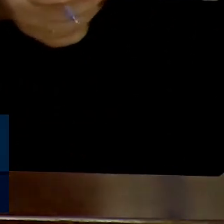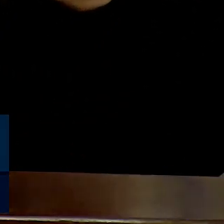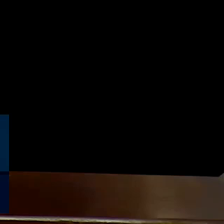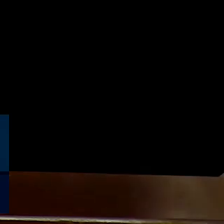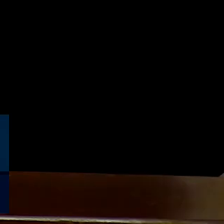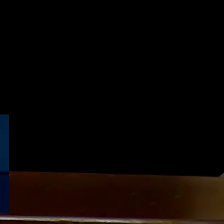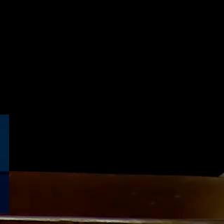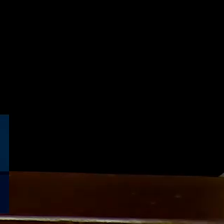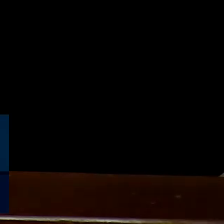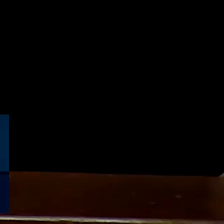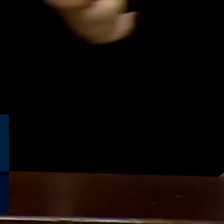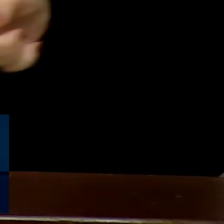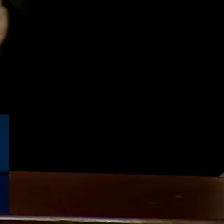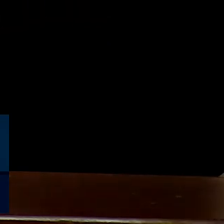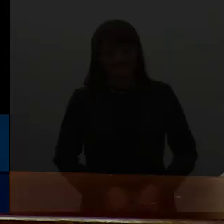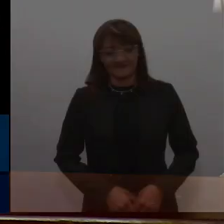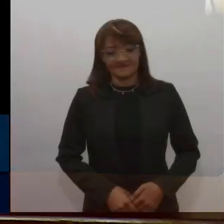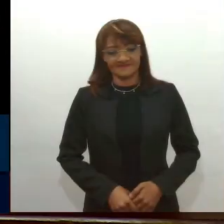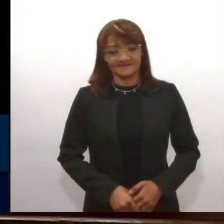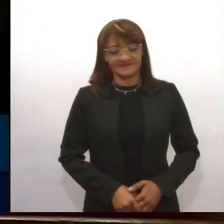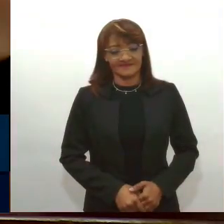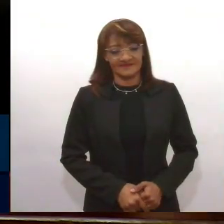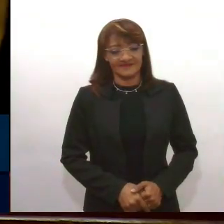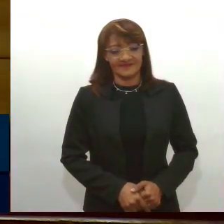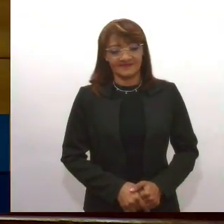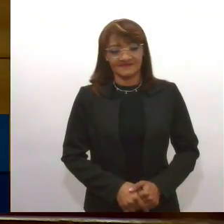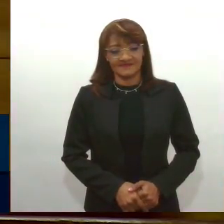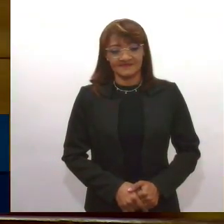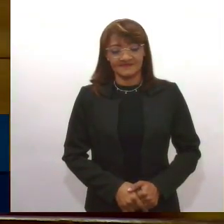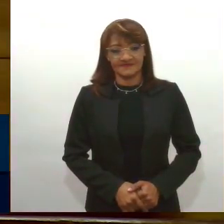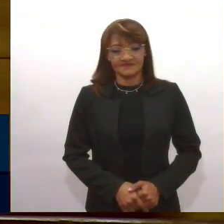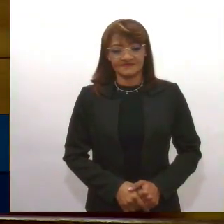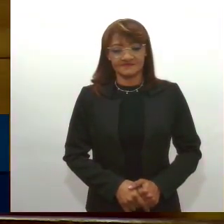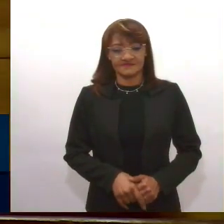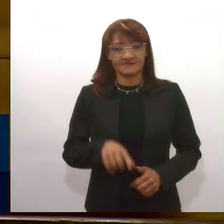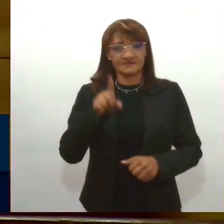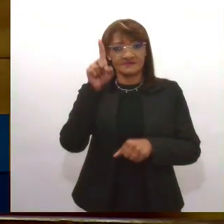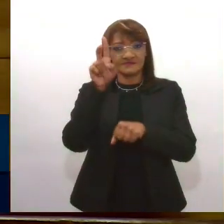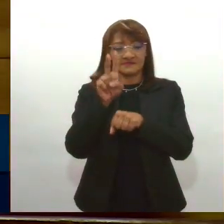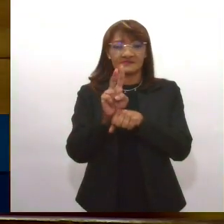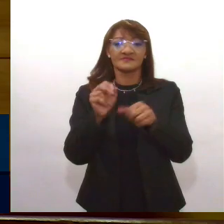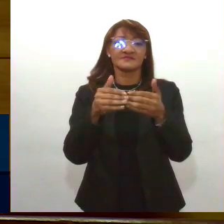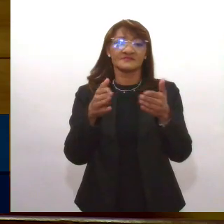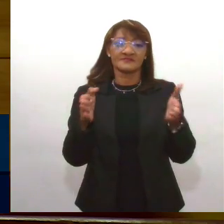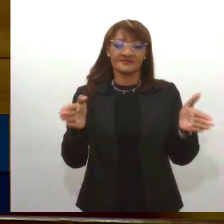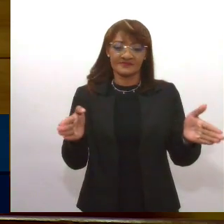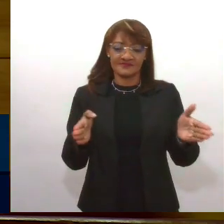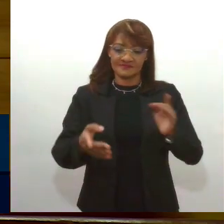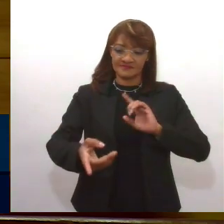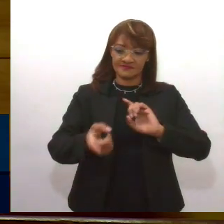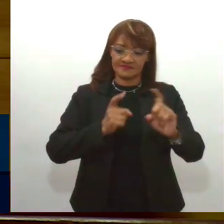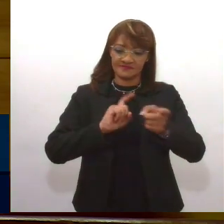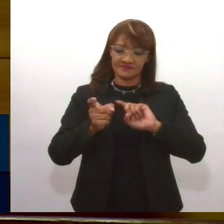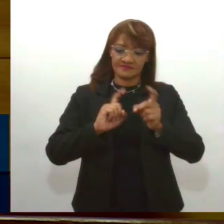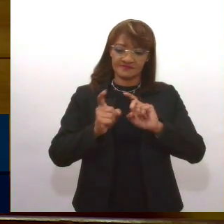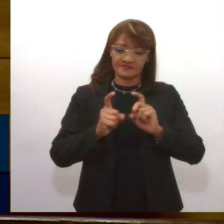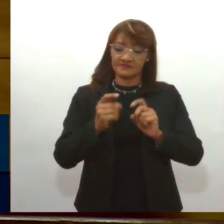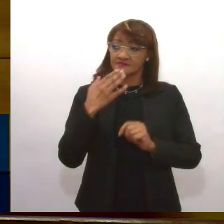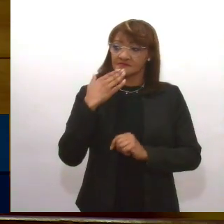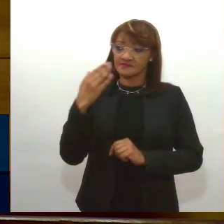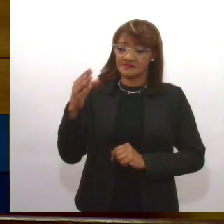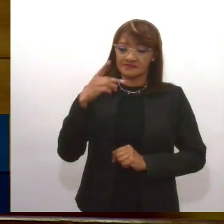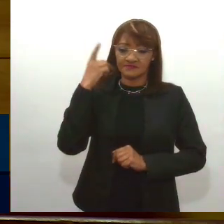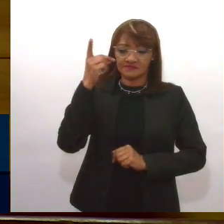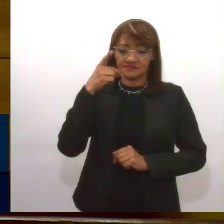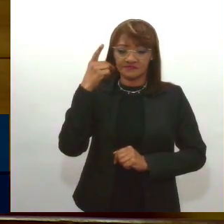que sob a proteção de Deus declaro aberta a presente sessão solicitao a deputada Lidiane Lucena a